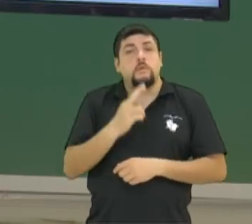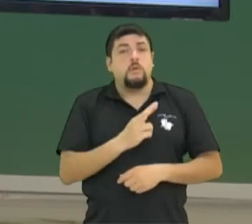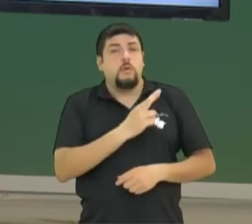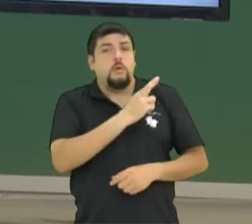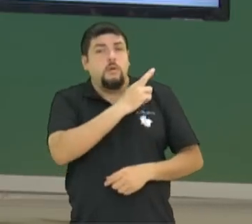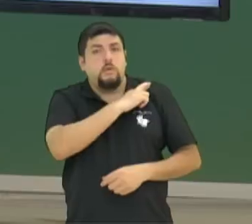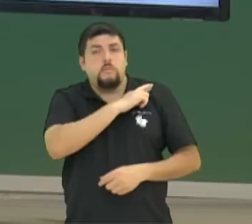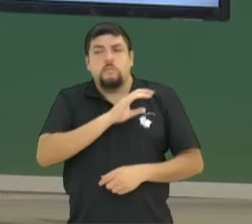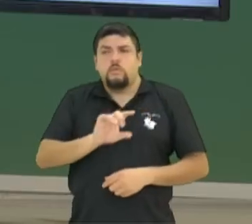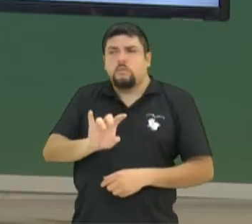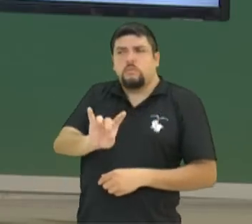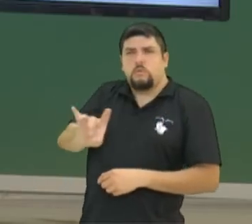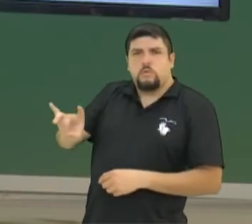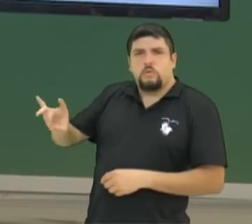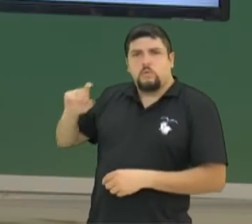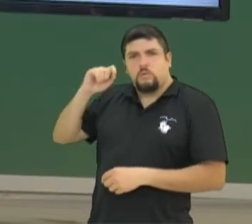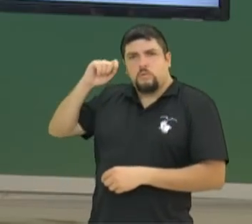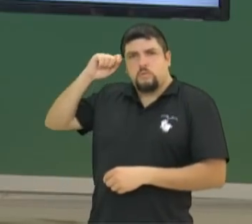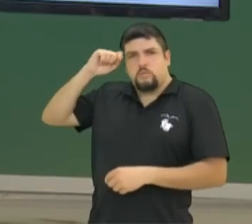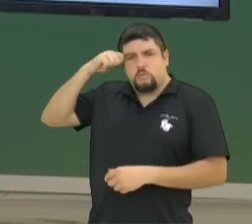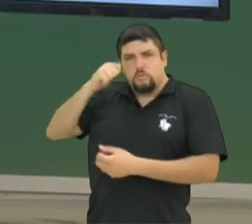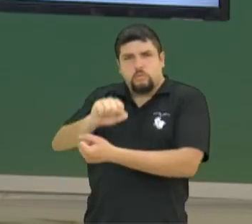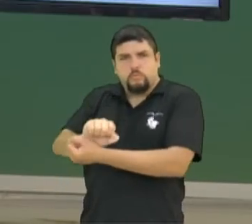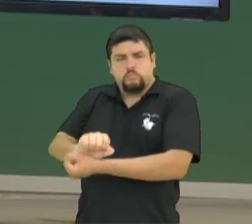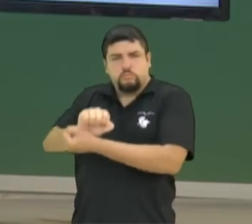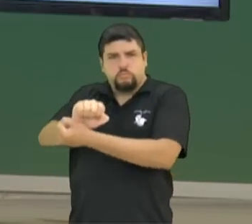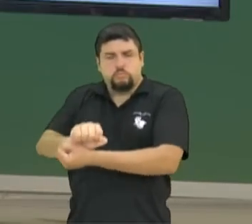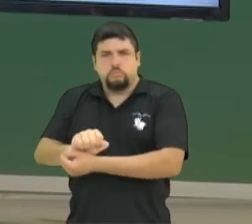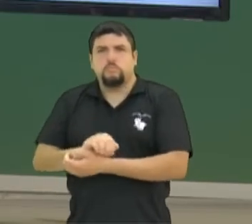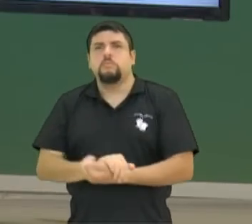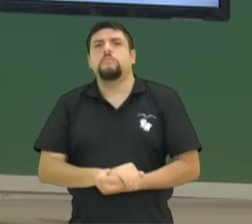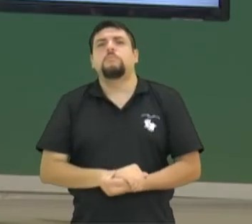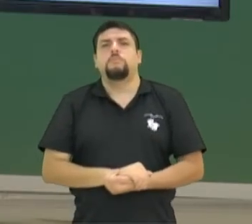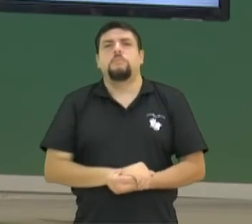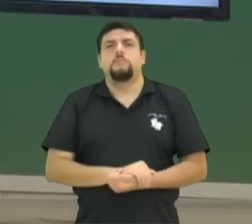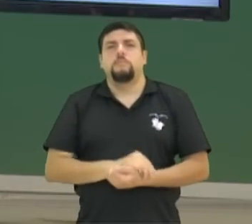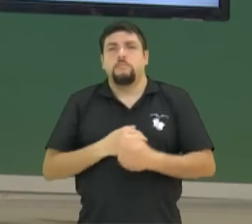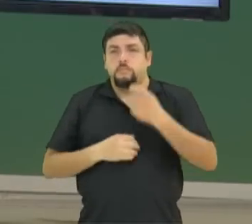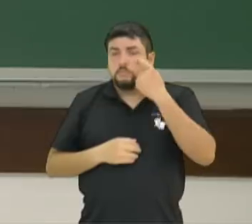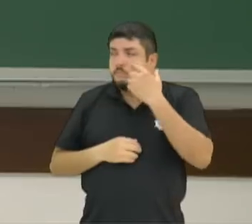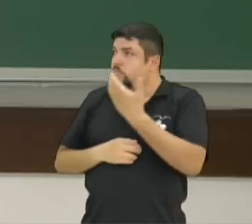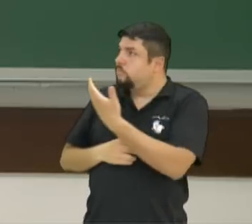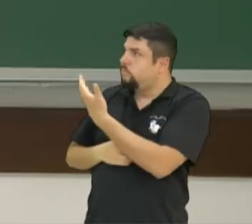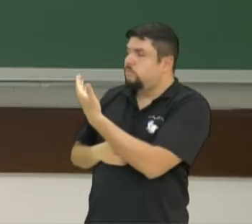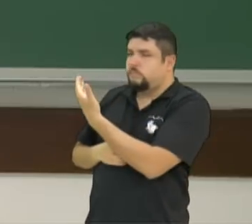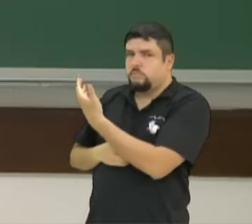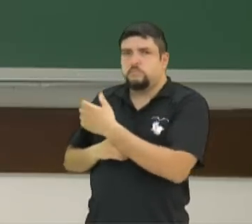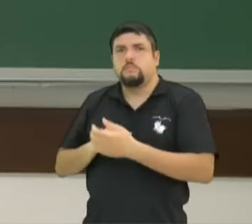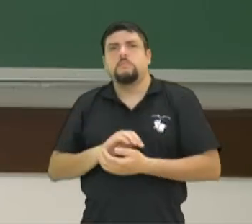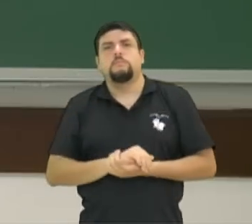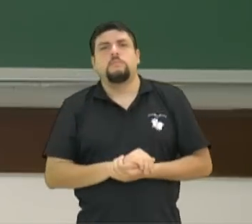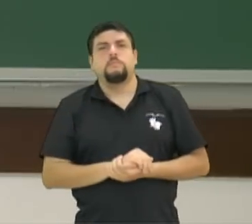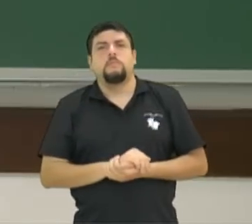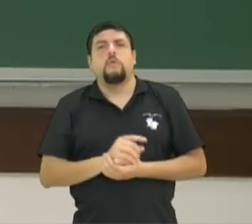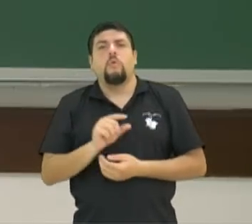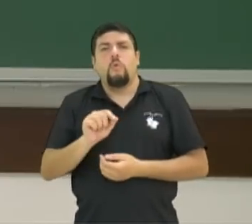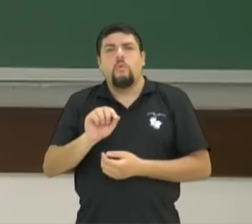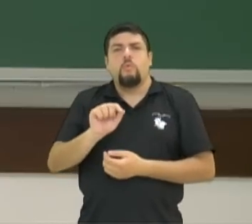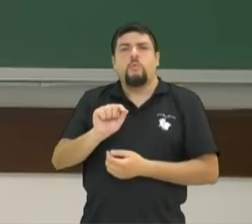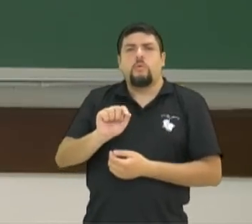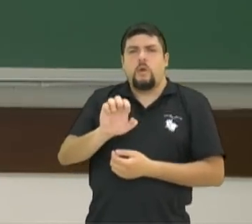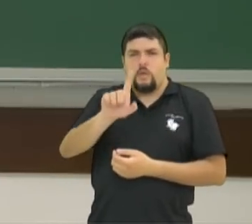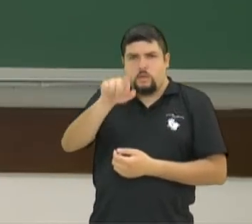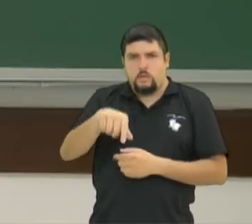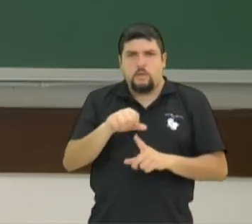africanos e africanas que foram escravizados aqui no Brasil. Eu trago aqui para vocês uma pirâmide da nossa sociedade